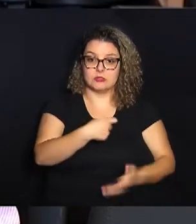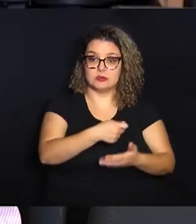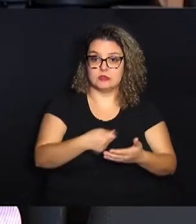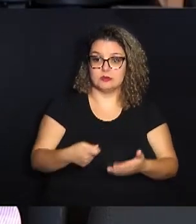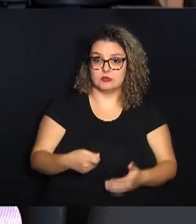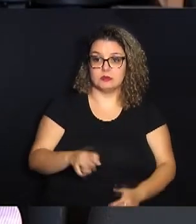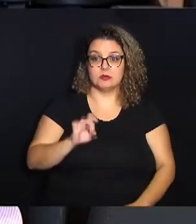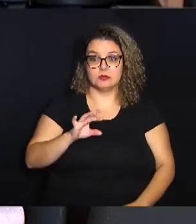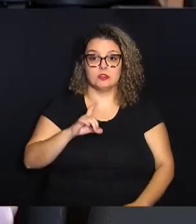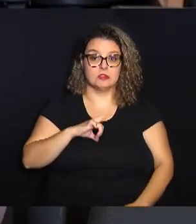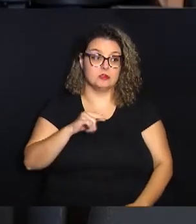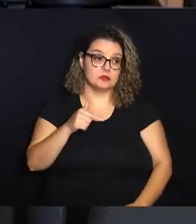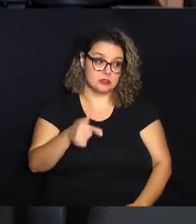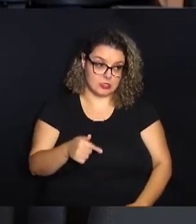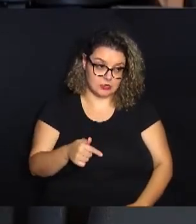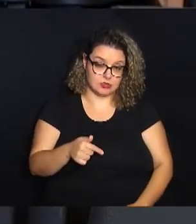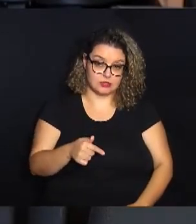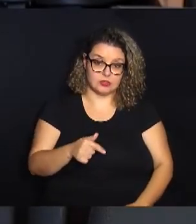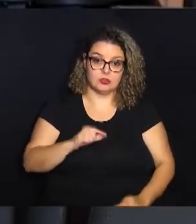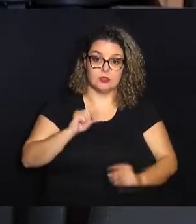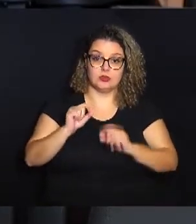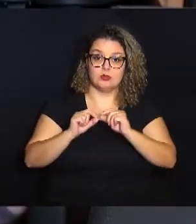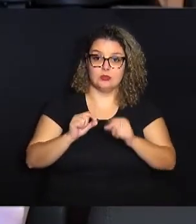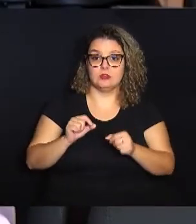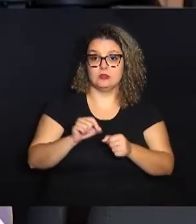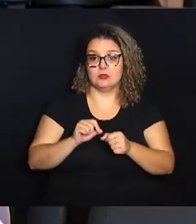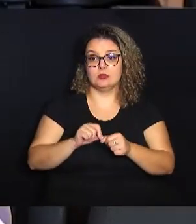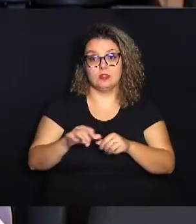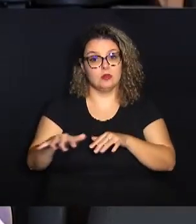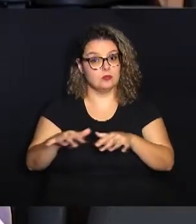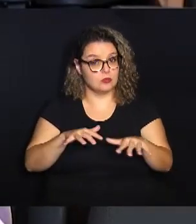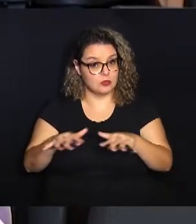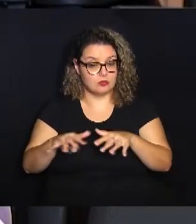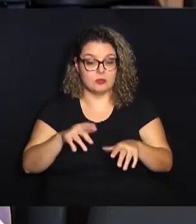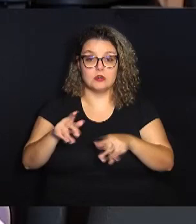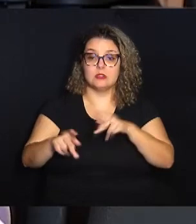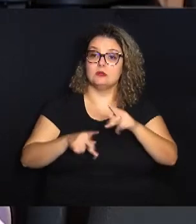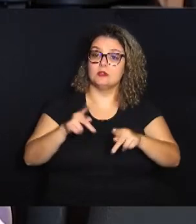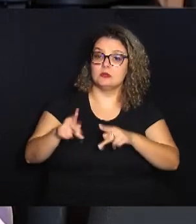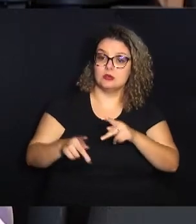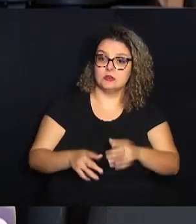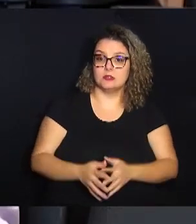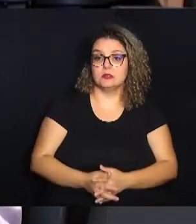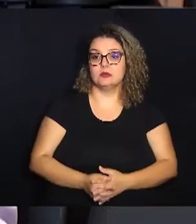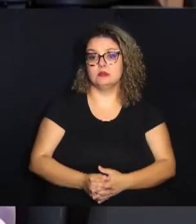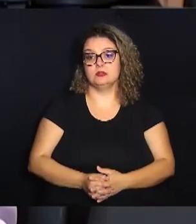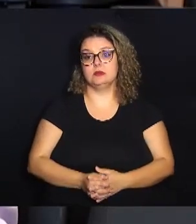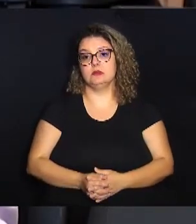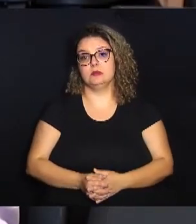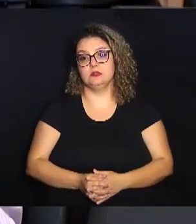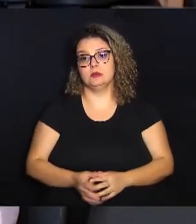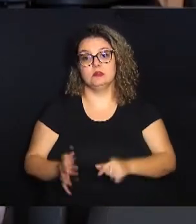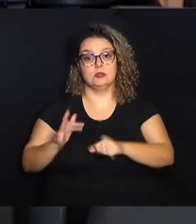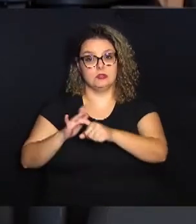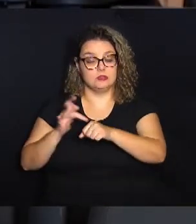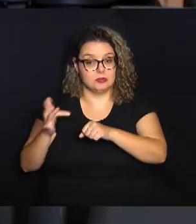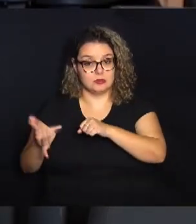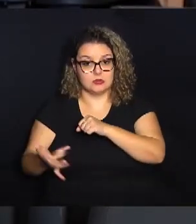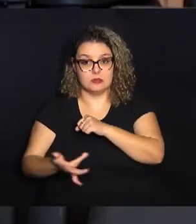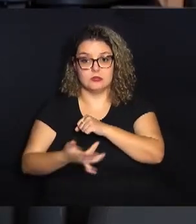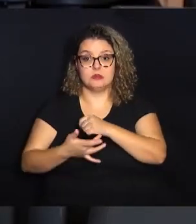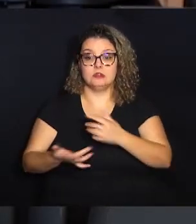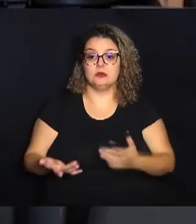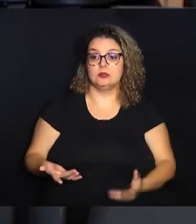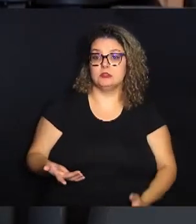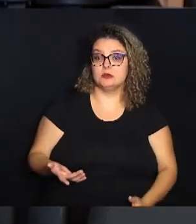tenho 7. Então, o que eu estou fazendo é mobilizar, inclusive, a população a entrar nas nossas redes sociais, enfim,